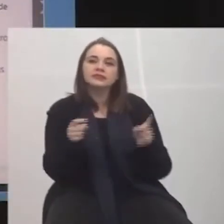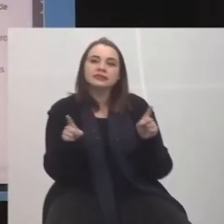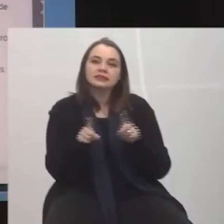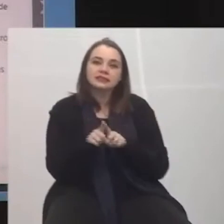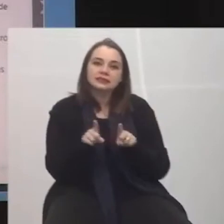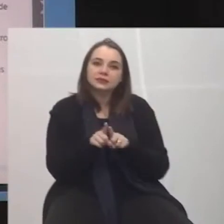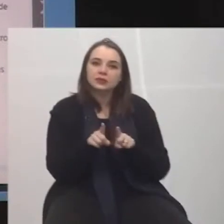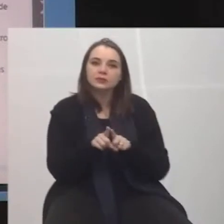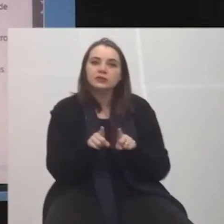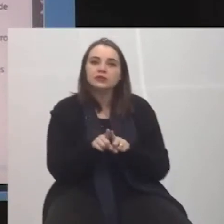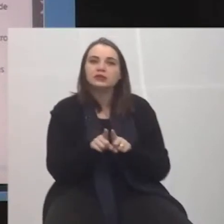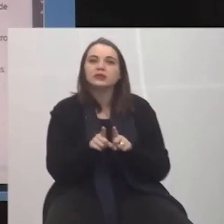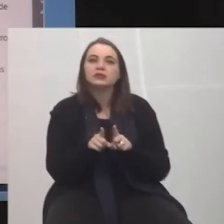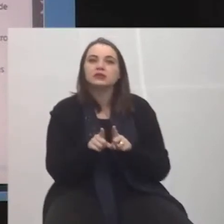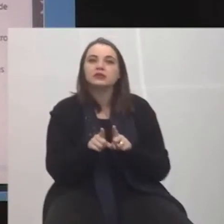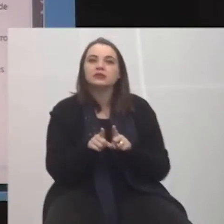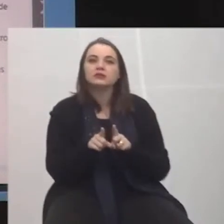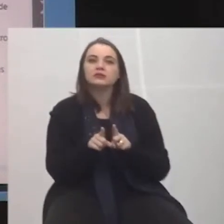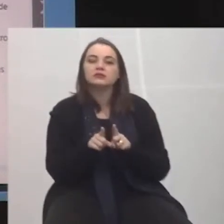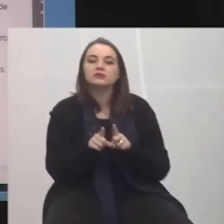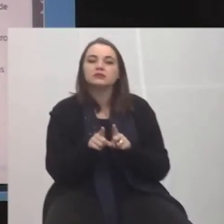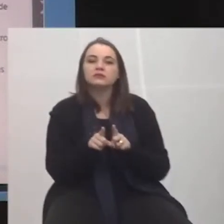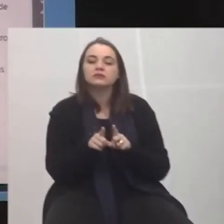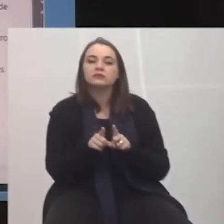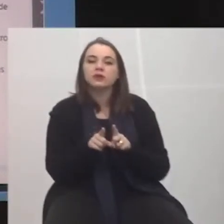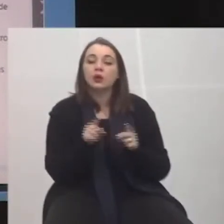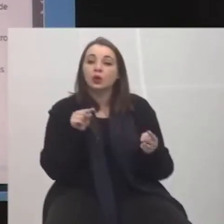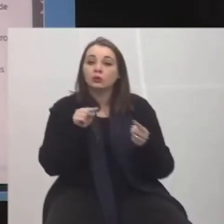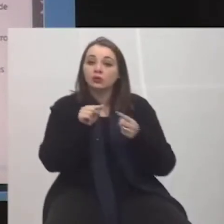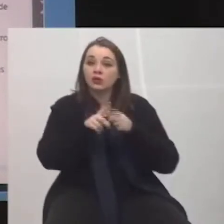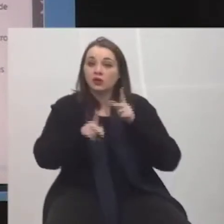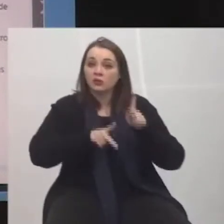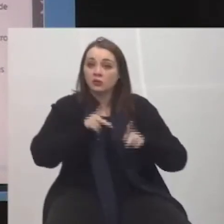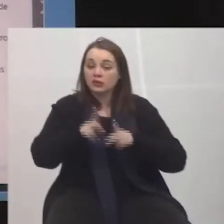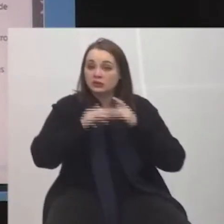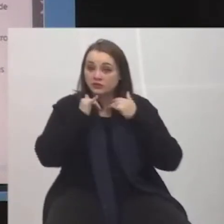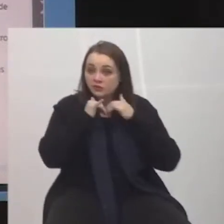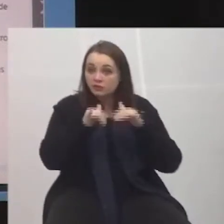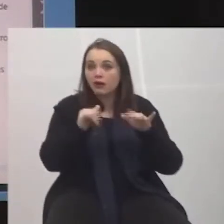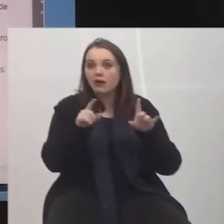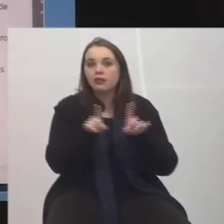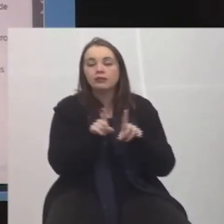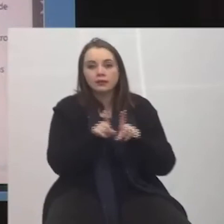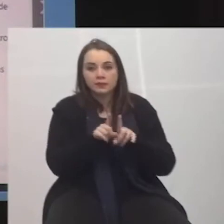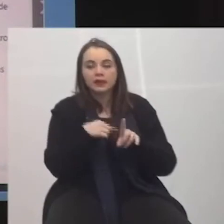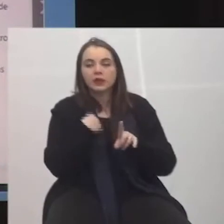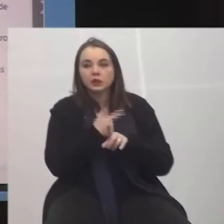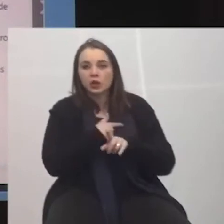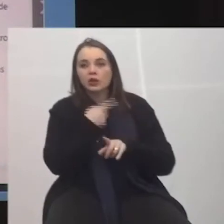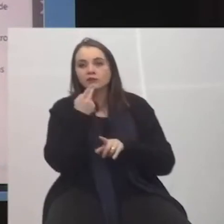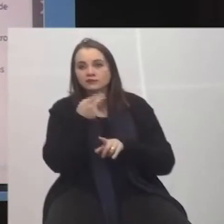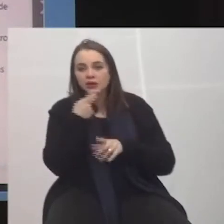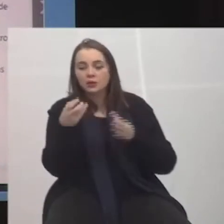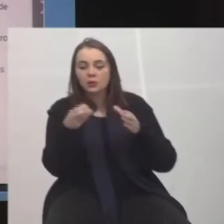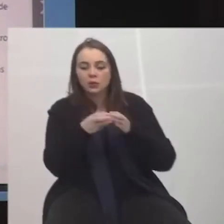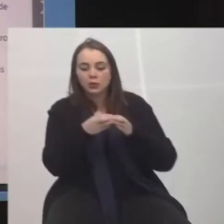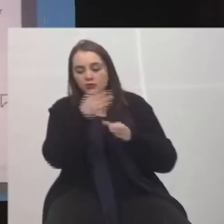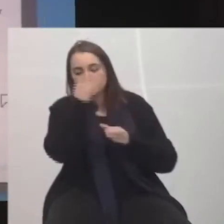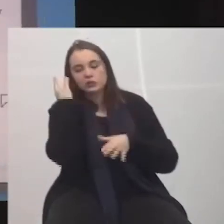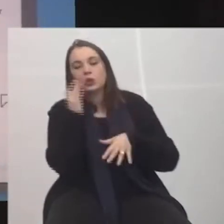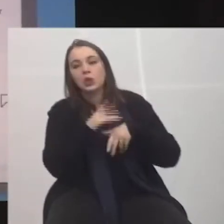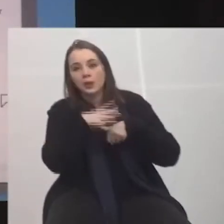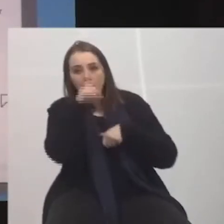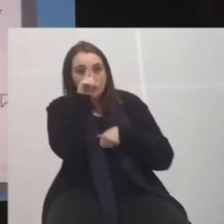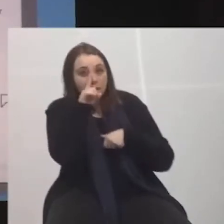Também, isso também com o objetivo de manter a população informada e também com o andamento, né, do